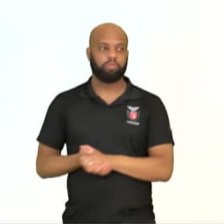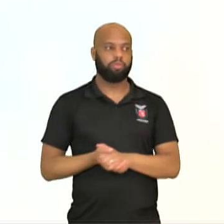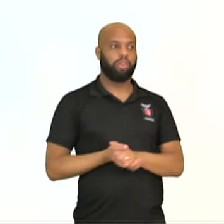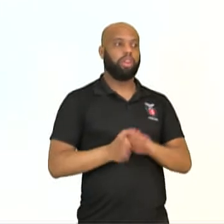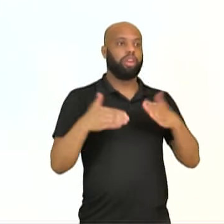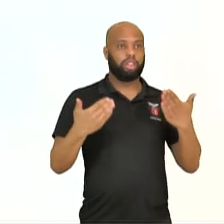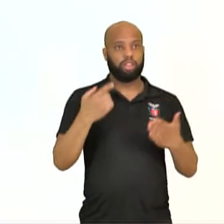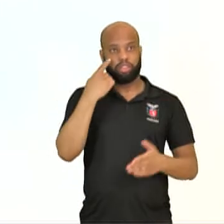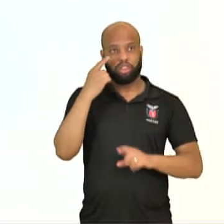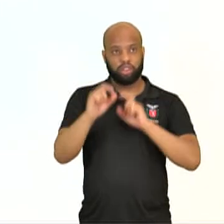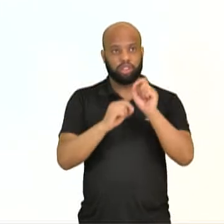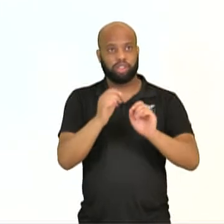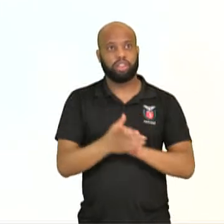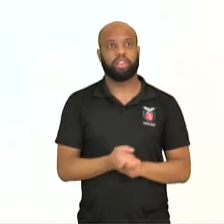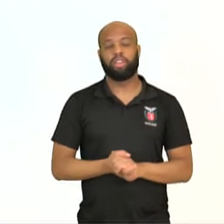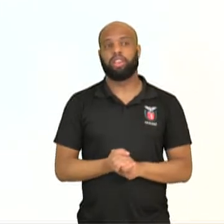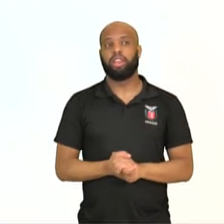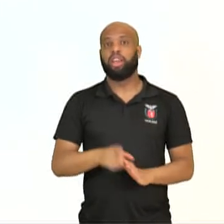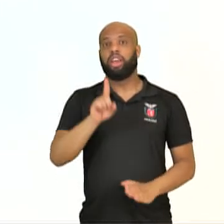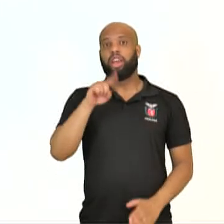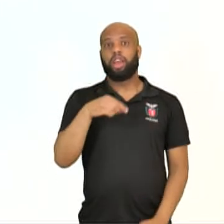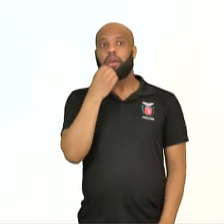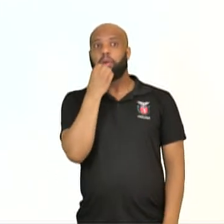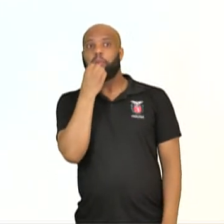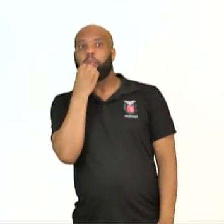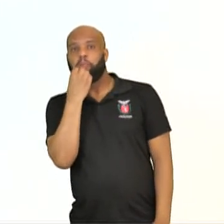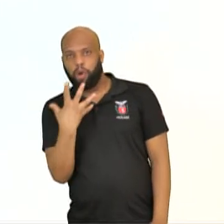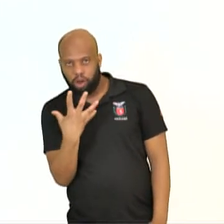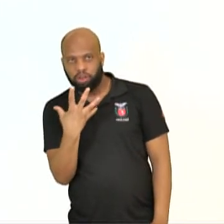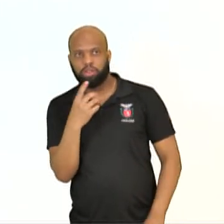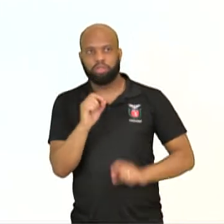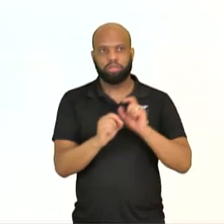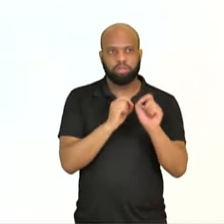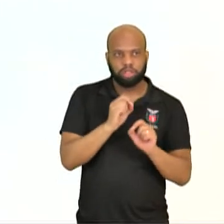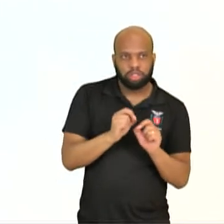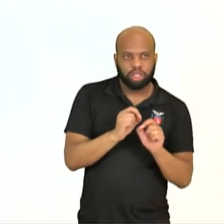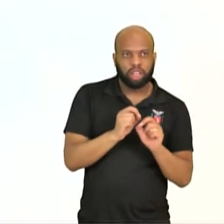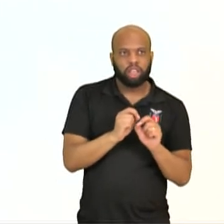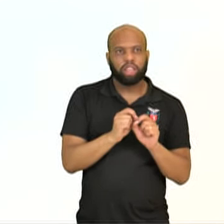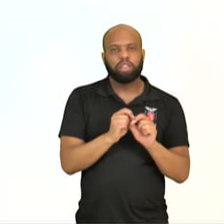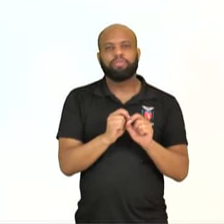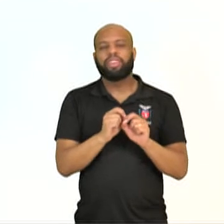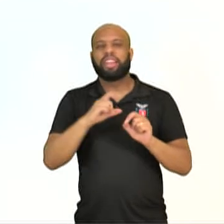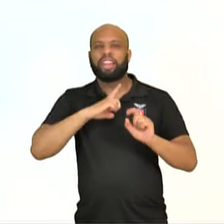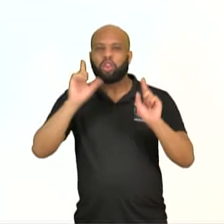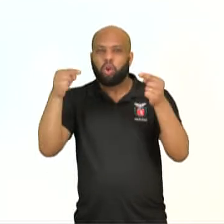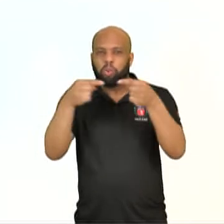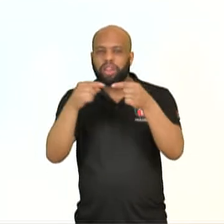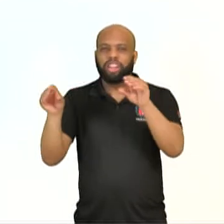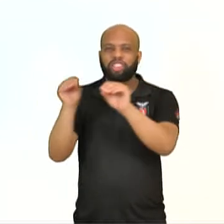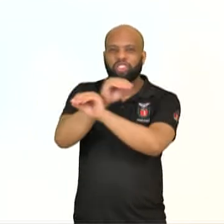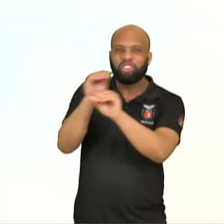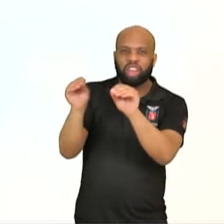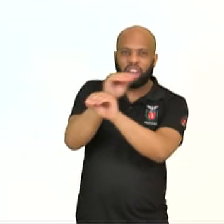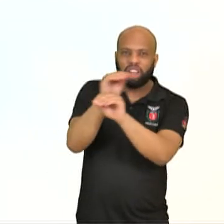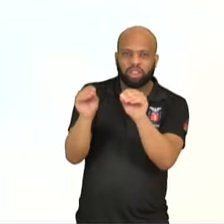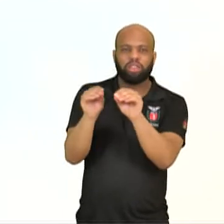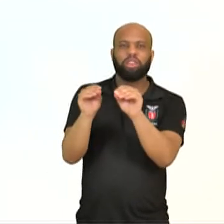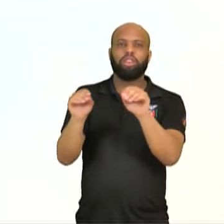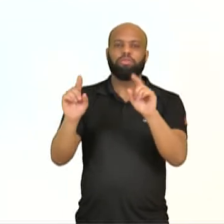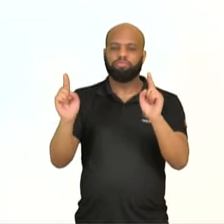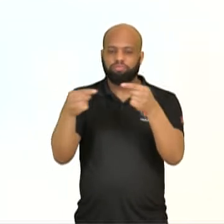Tá? Es una buena costumbre. Também concorda gênero e número com artigo e